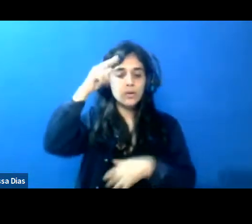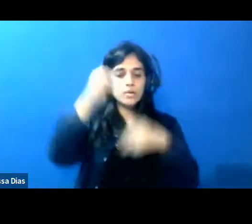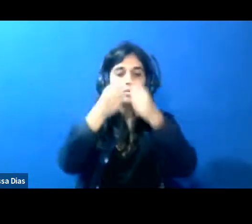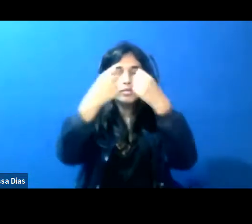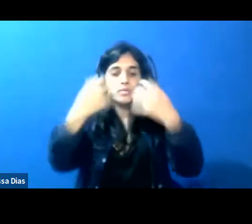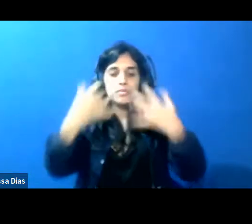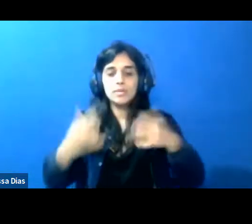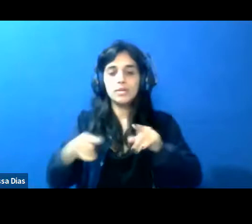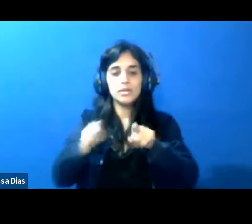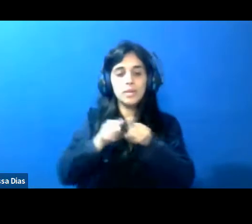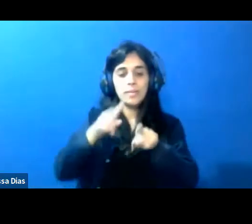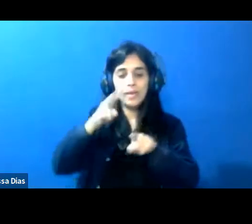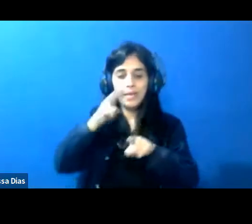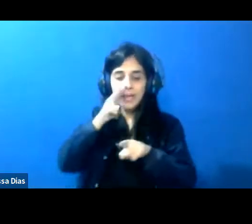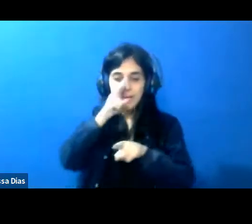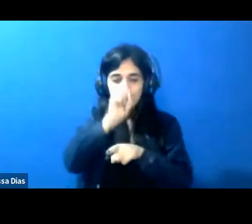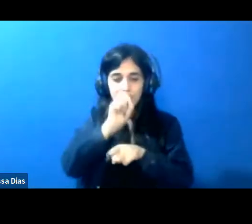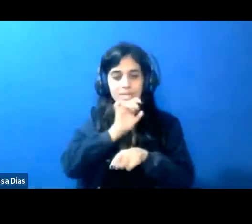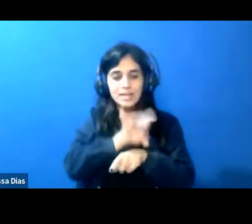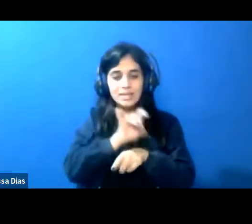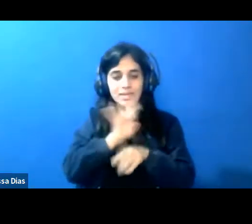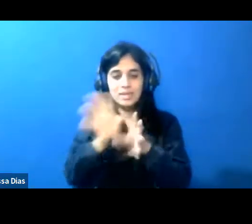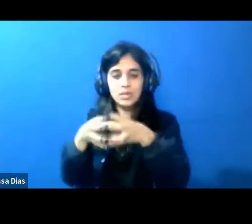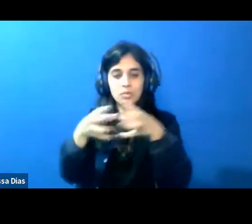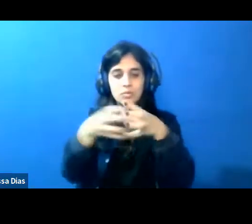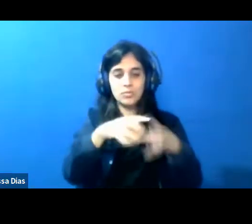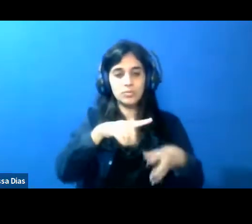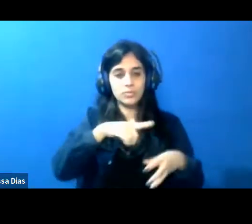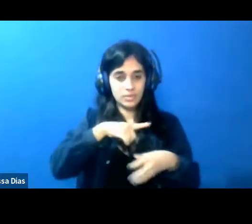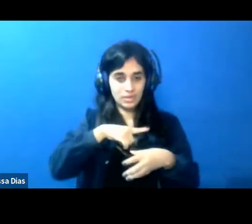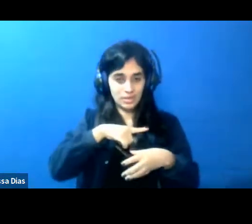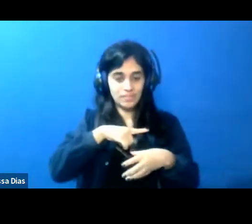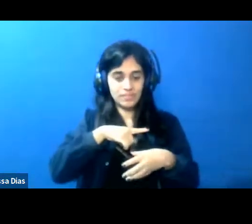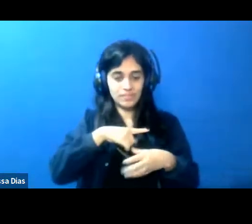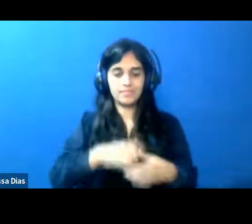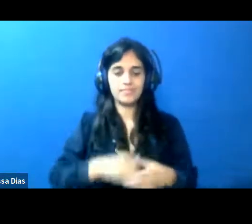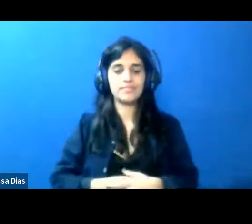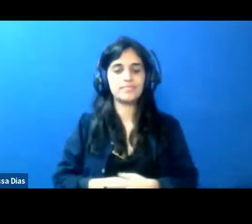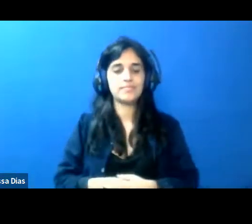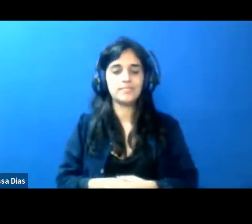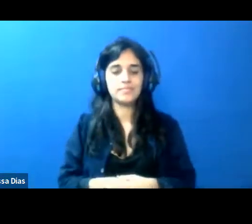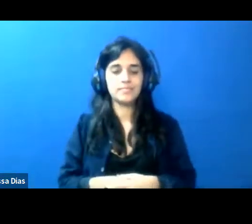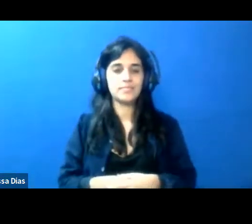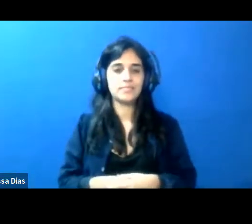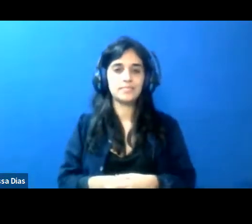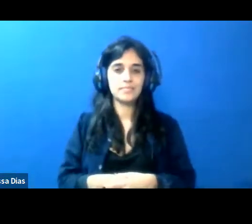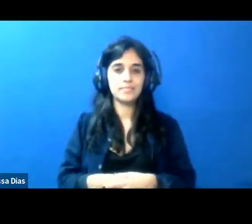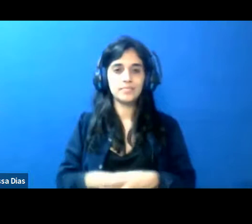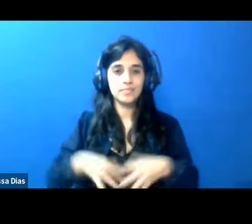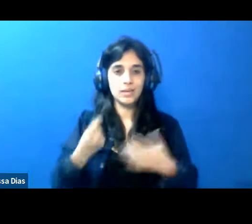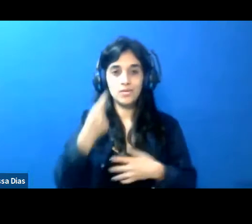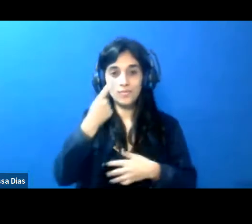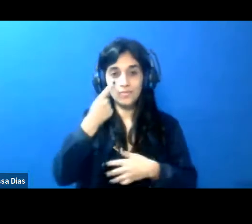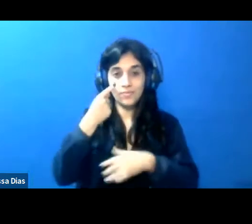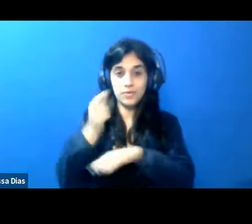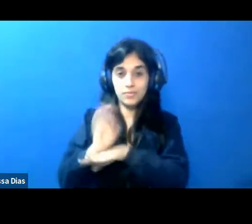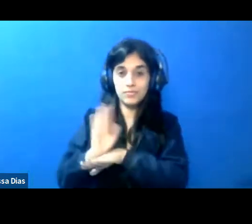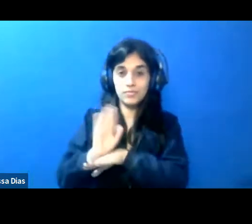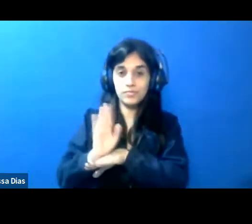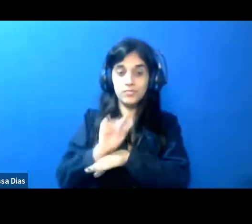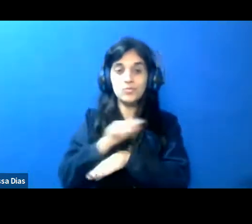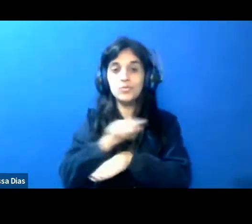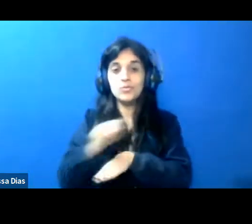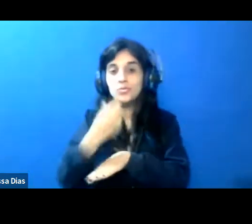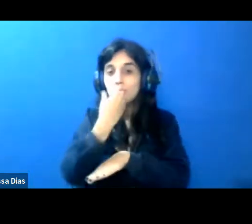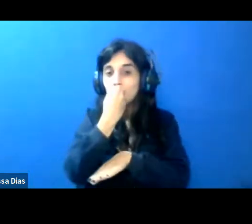força que vive em cada quilombola, em cada planta, em cada pedaço de chão. Então, vamos ao vídeo. Tenham todas uma